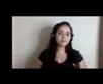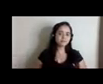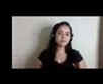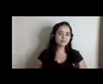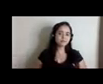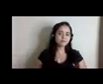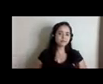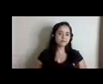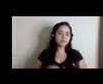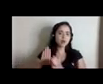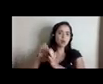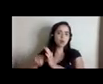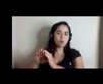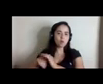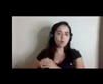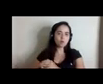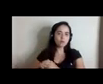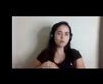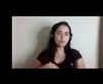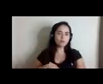Seres de designer,